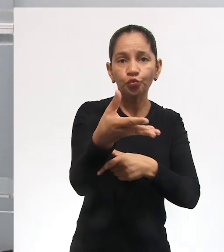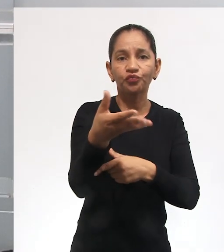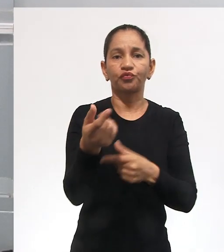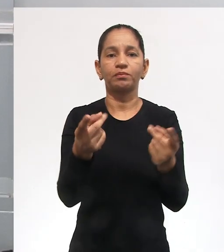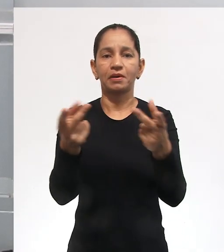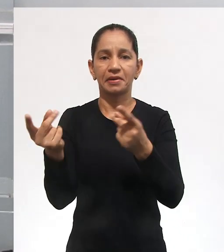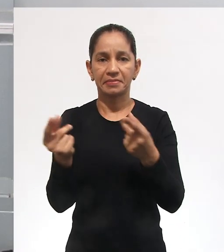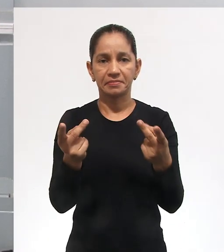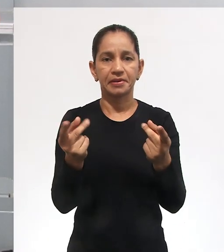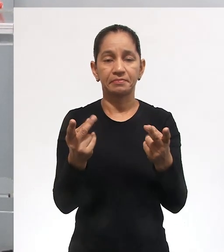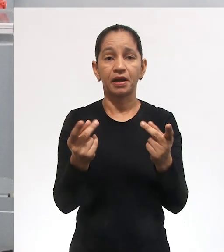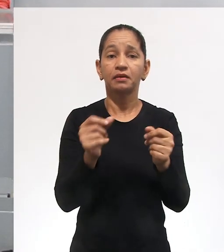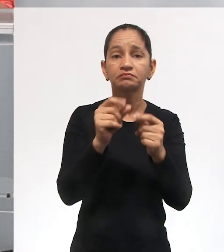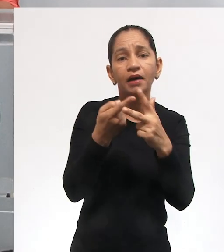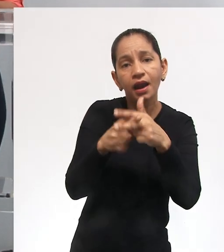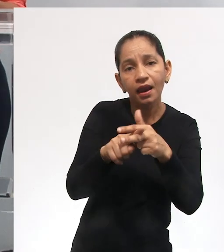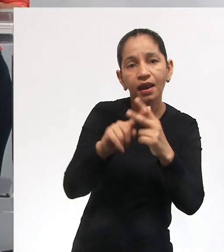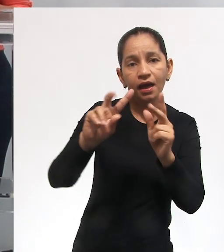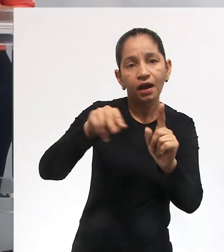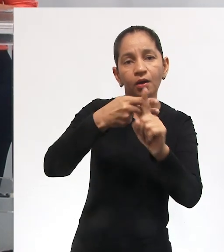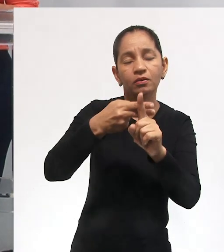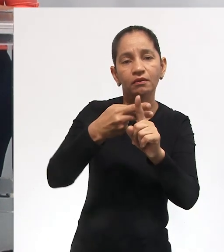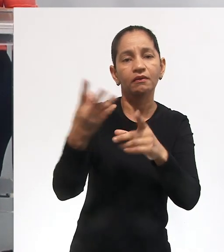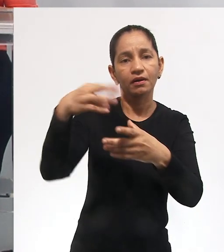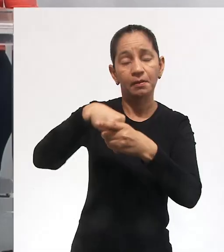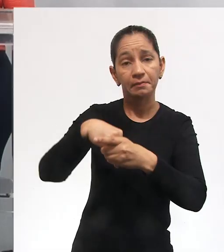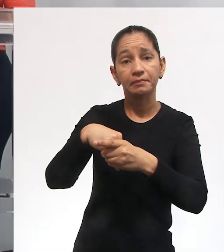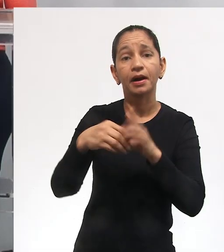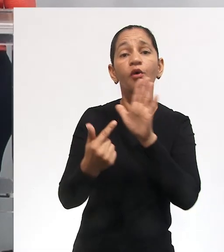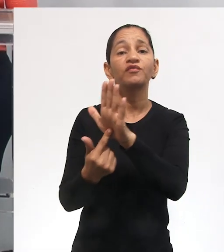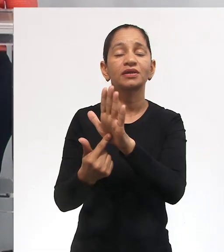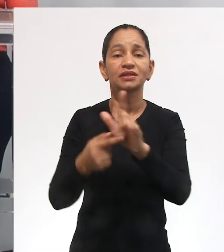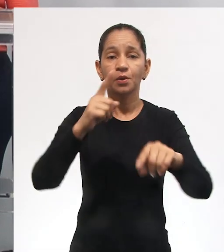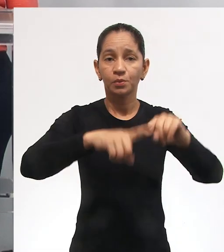novo valor de venda, né? Ou então,